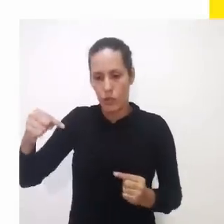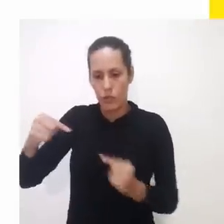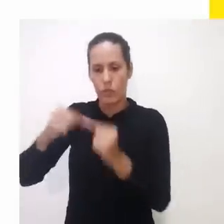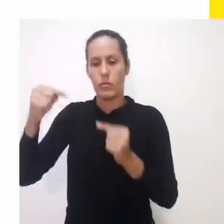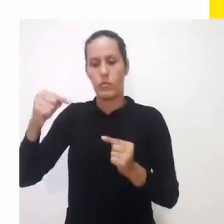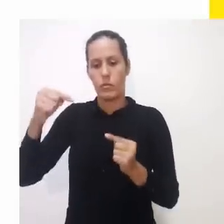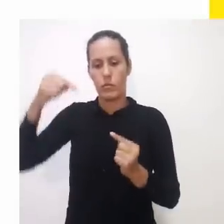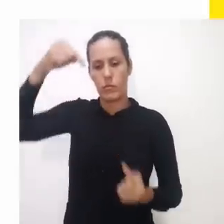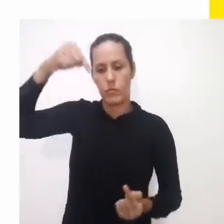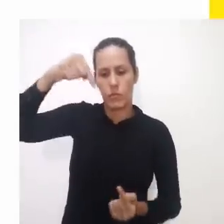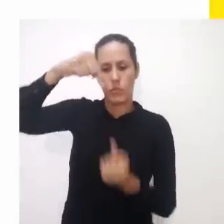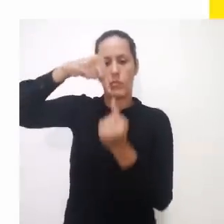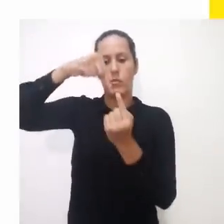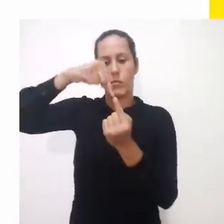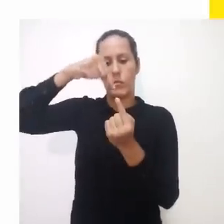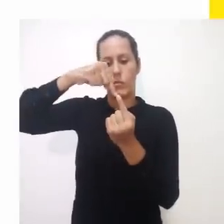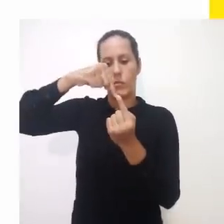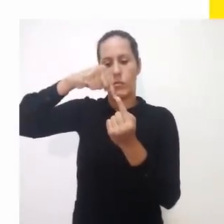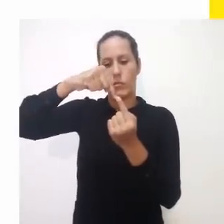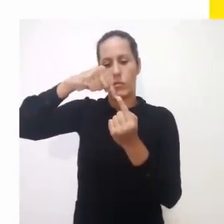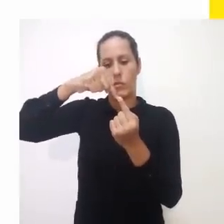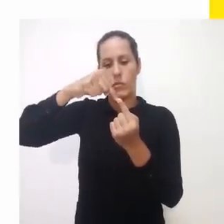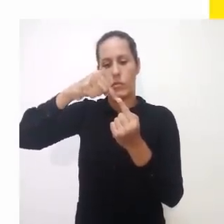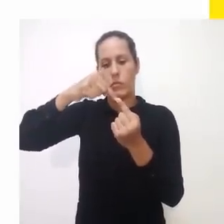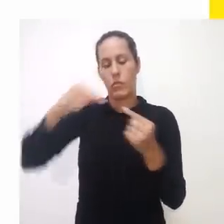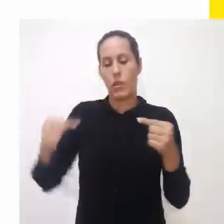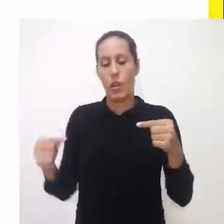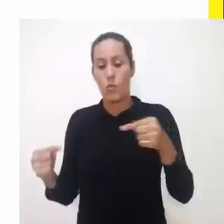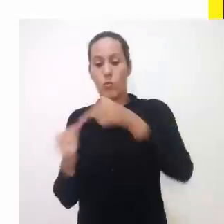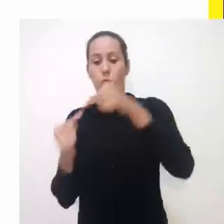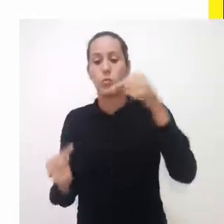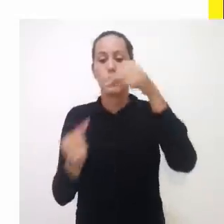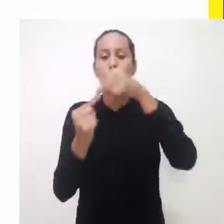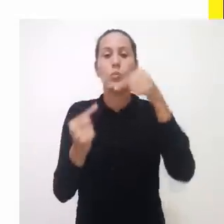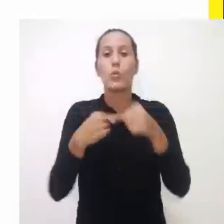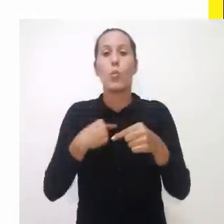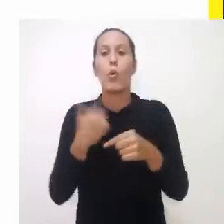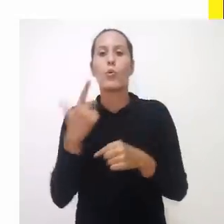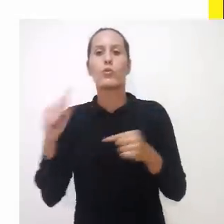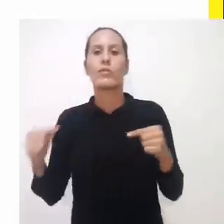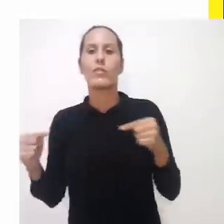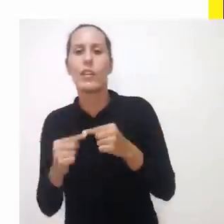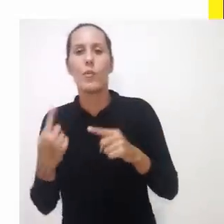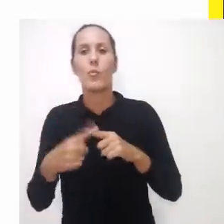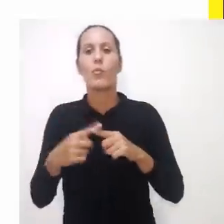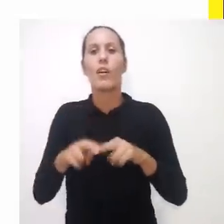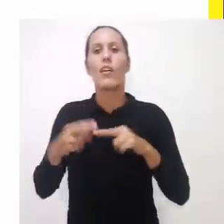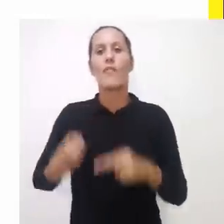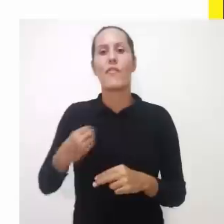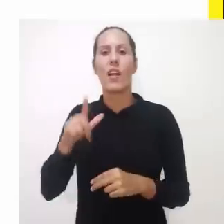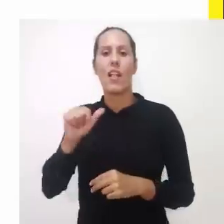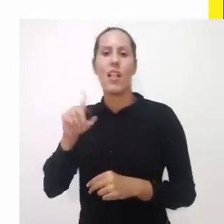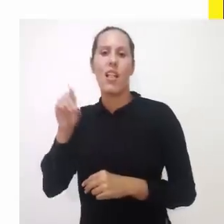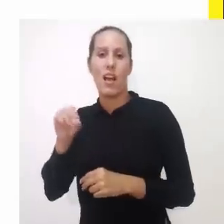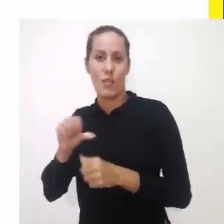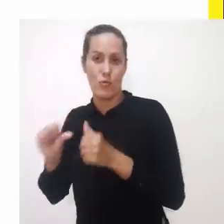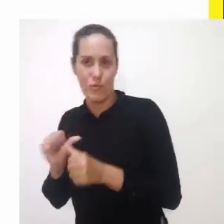Liguei. Eu não posso ligar para o outro, porque vai virar lado. Então, vamos ligar o outro vértice